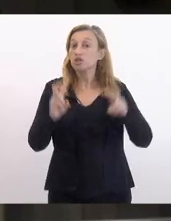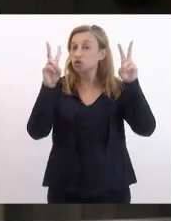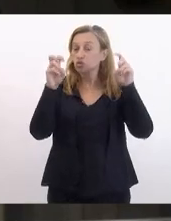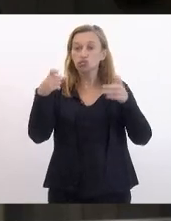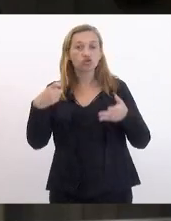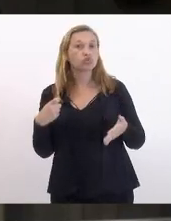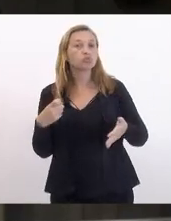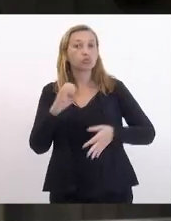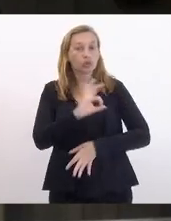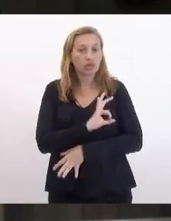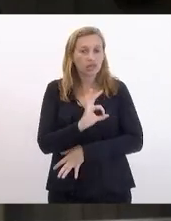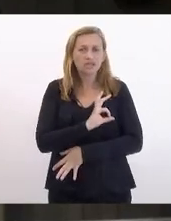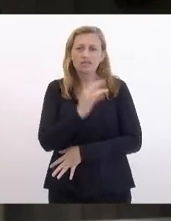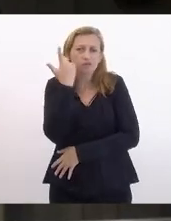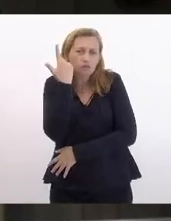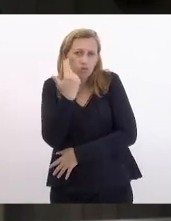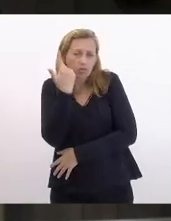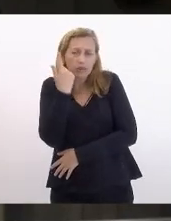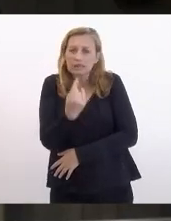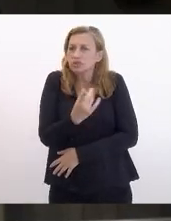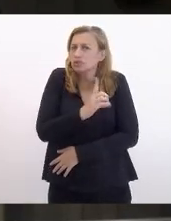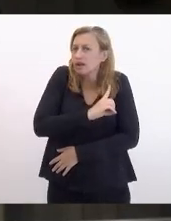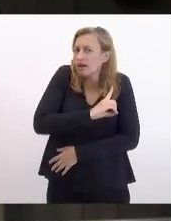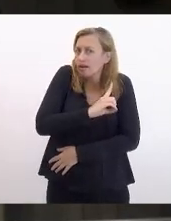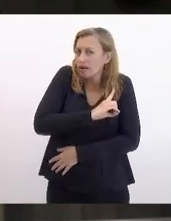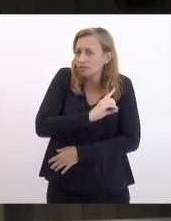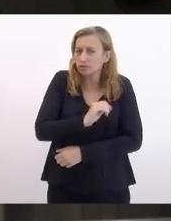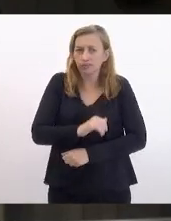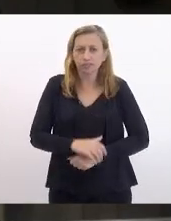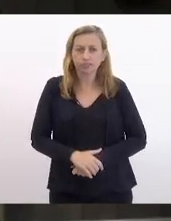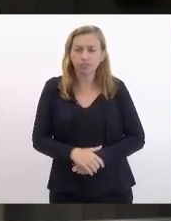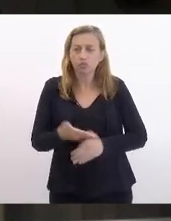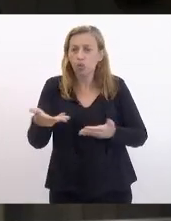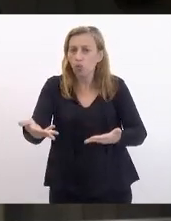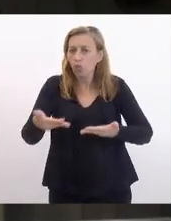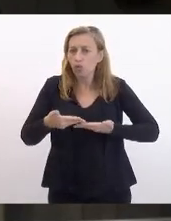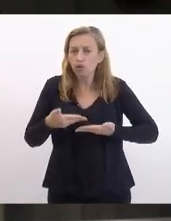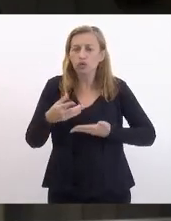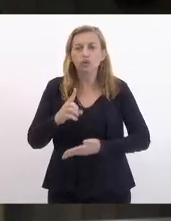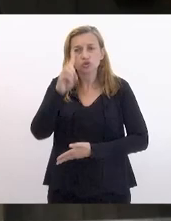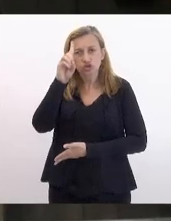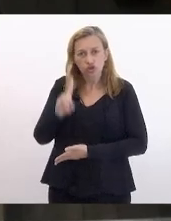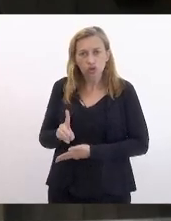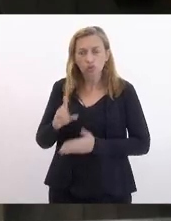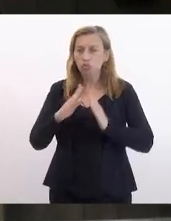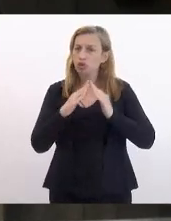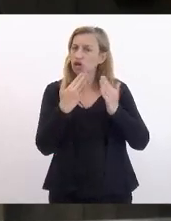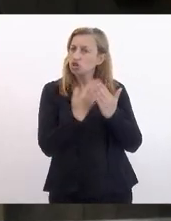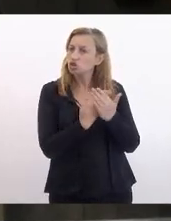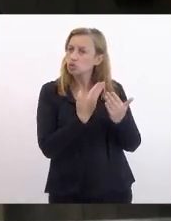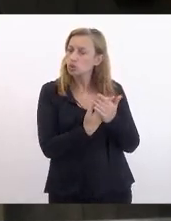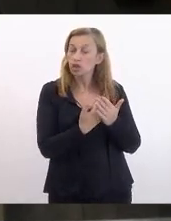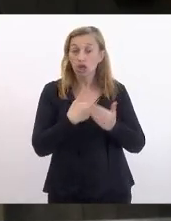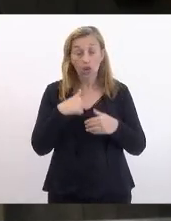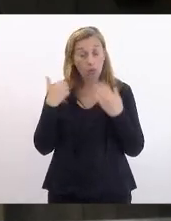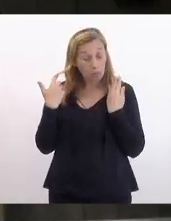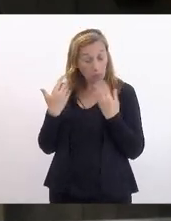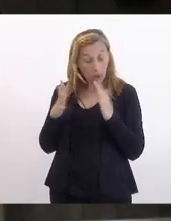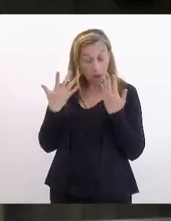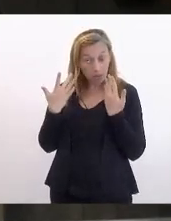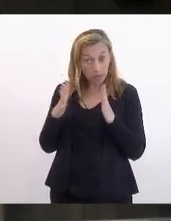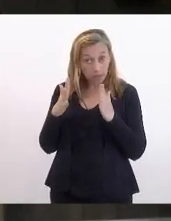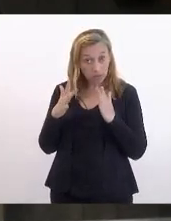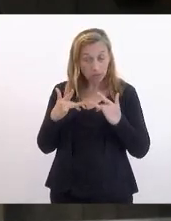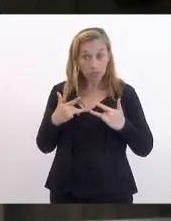polícia naturalmente o delegado convidou o diretor da Escola até os Saúdo e